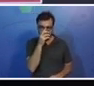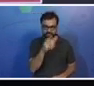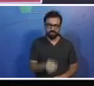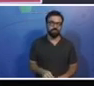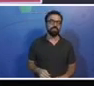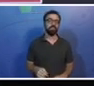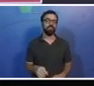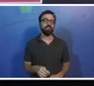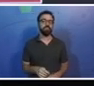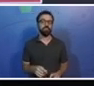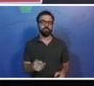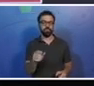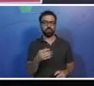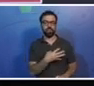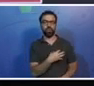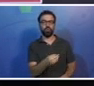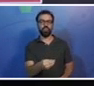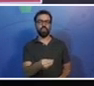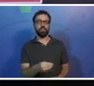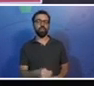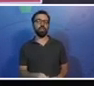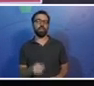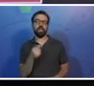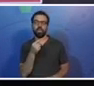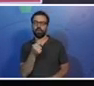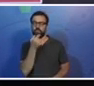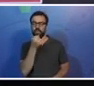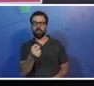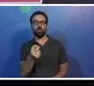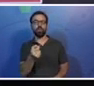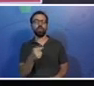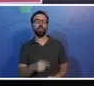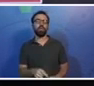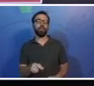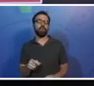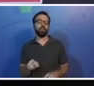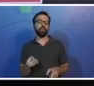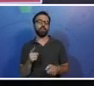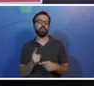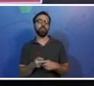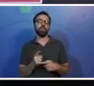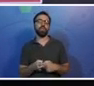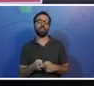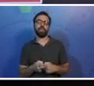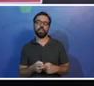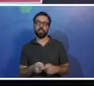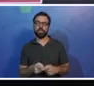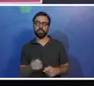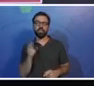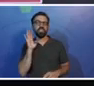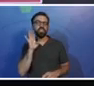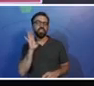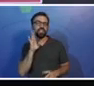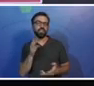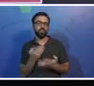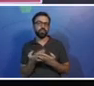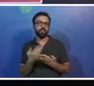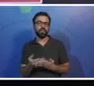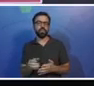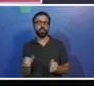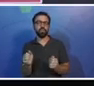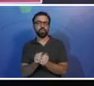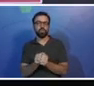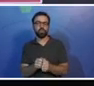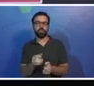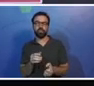Por que para Baldo estudar com o pai era uma diversão? Você também poderá se divertir com o desafio do